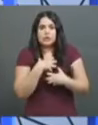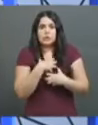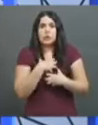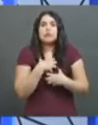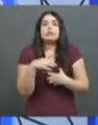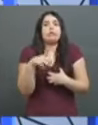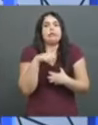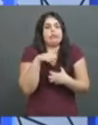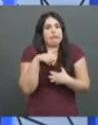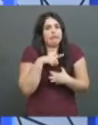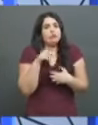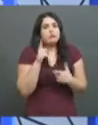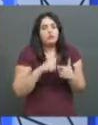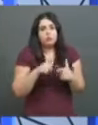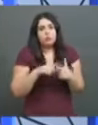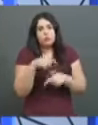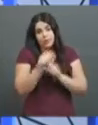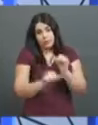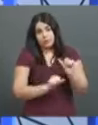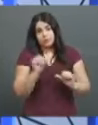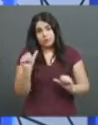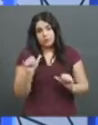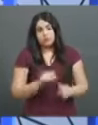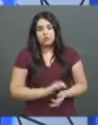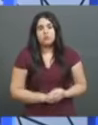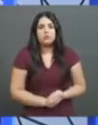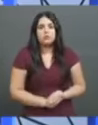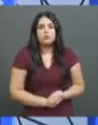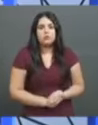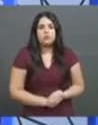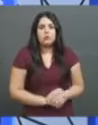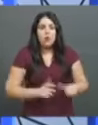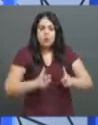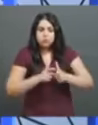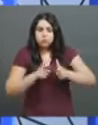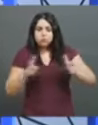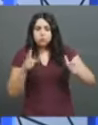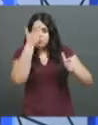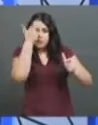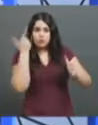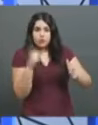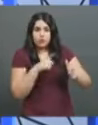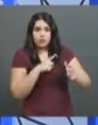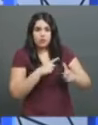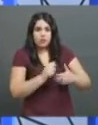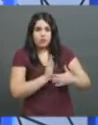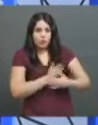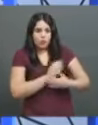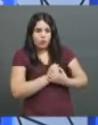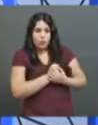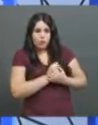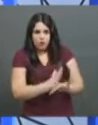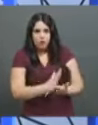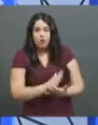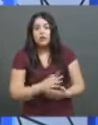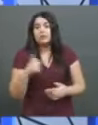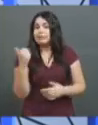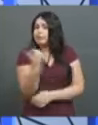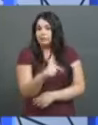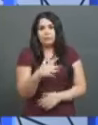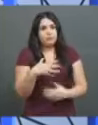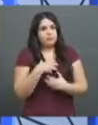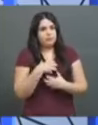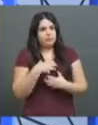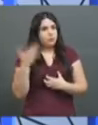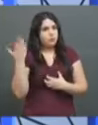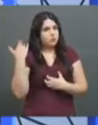algum problema, alguma alteração. Uma boa parte das pessoas que sofrem infarto do miocárdio não tem sintoma